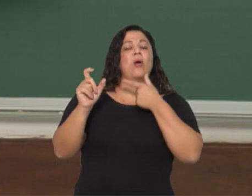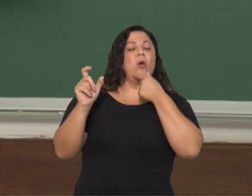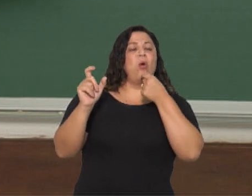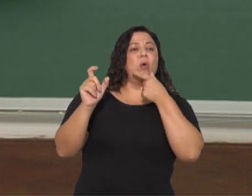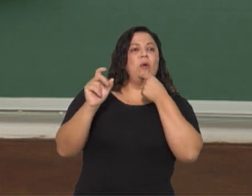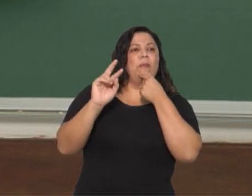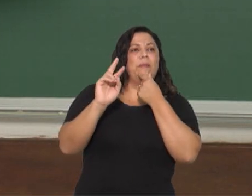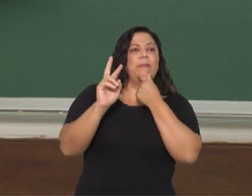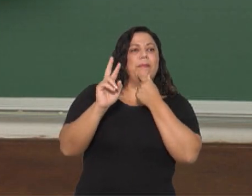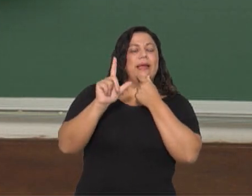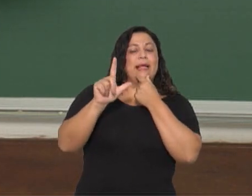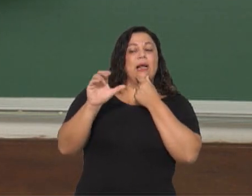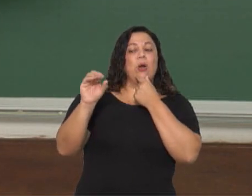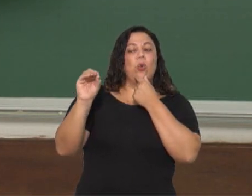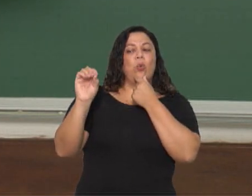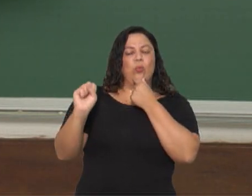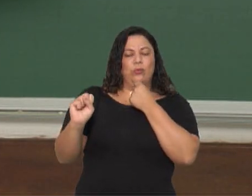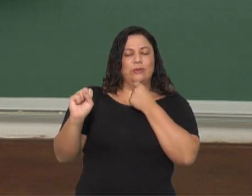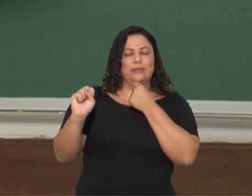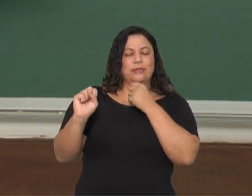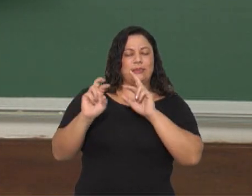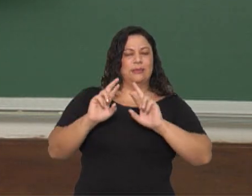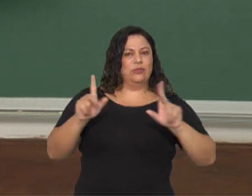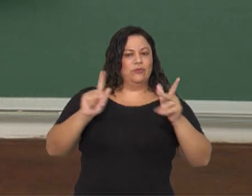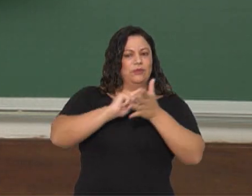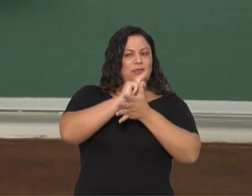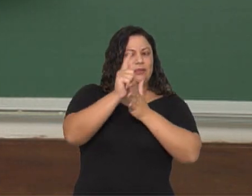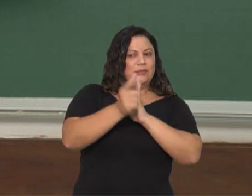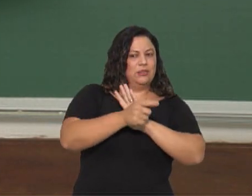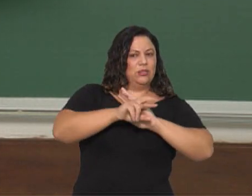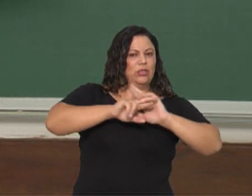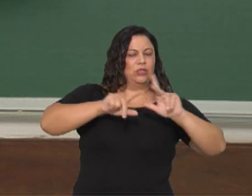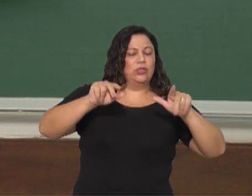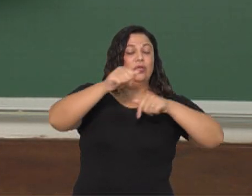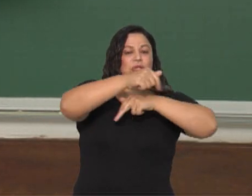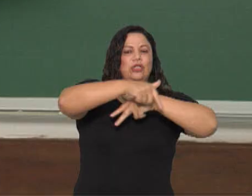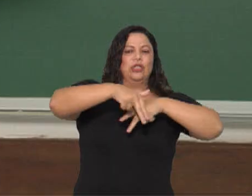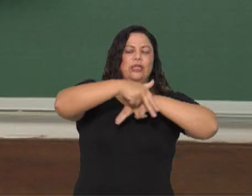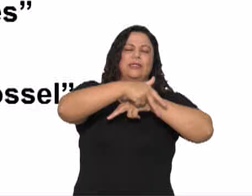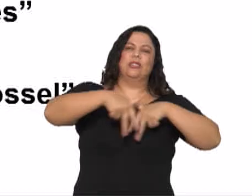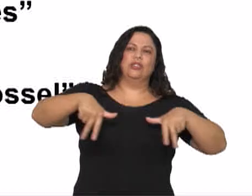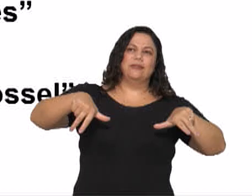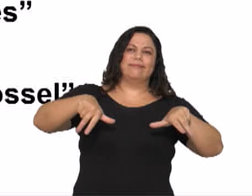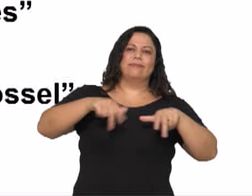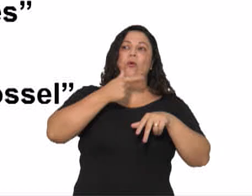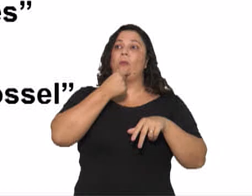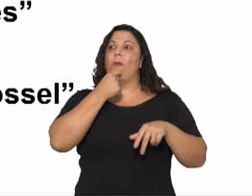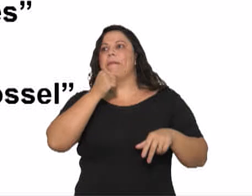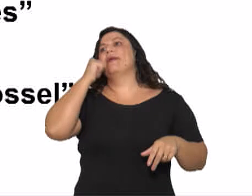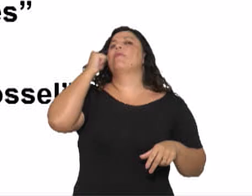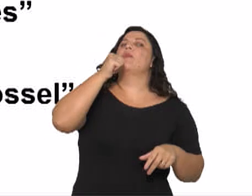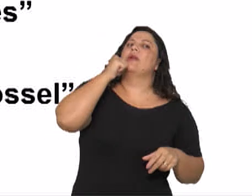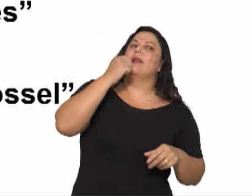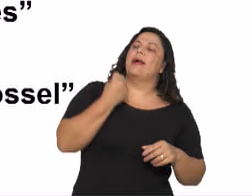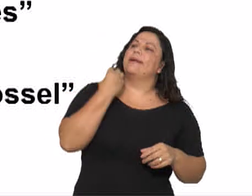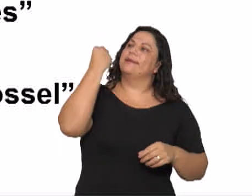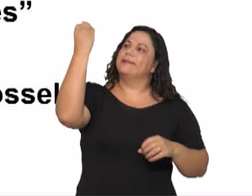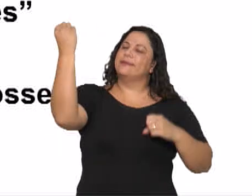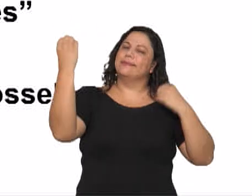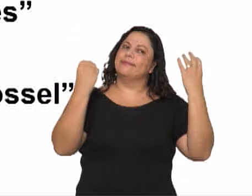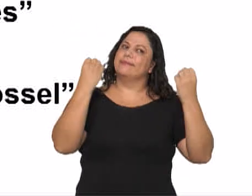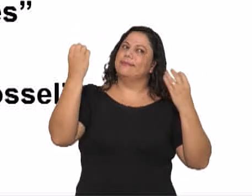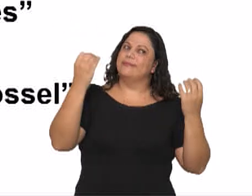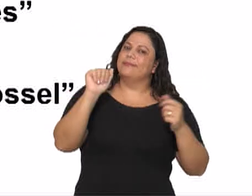Heterogenérico, diferença de gênero. Português, a viagem, as viagens, palavra